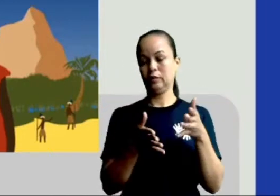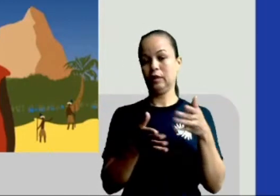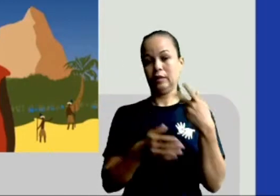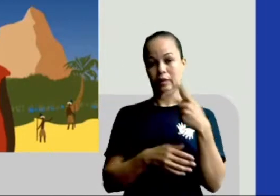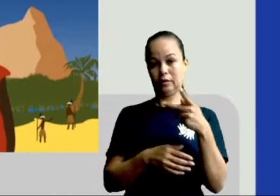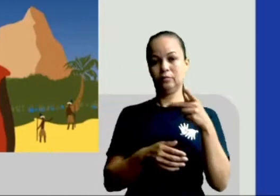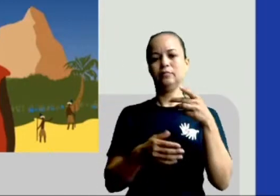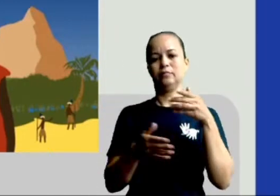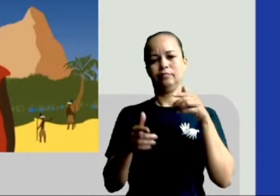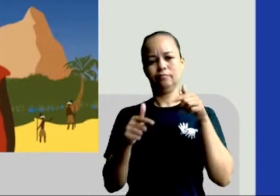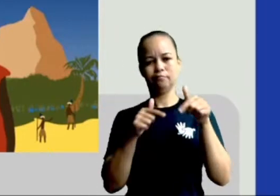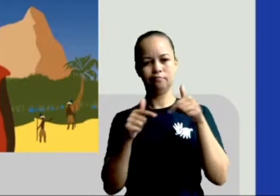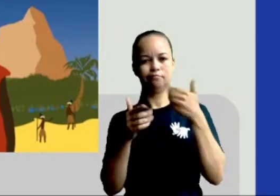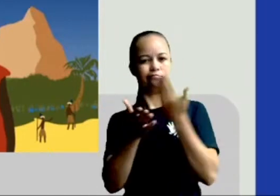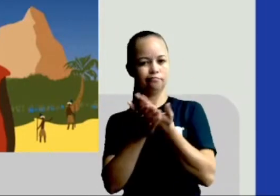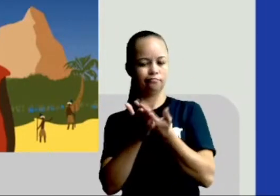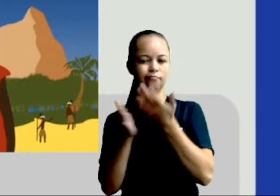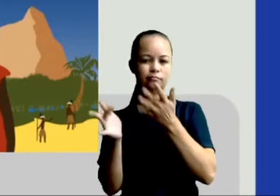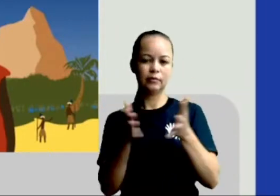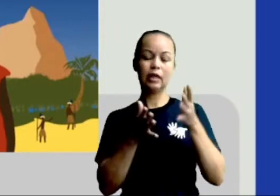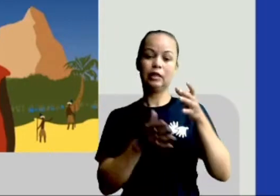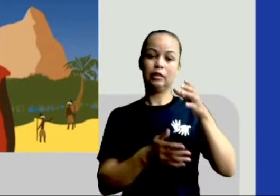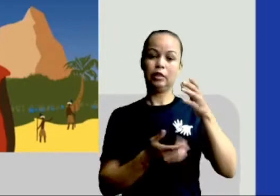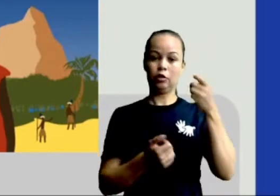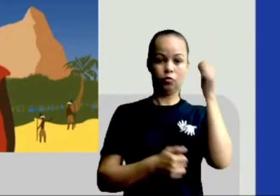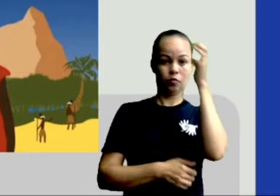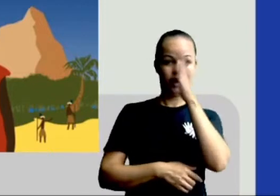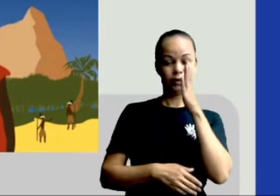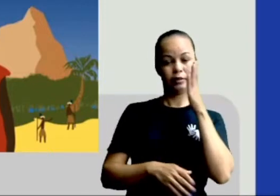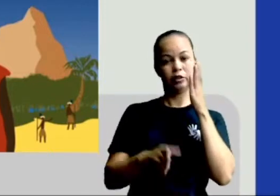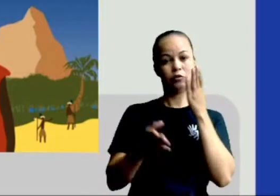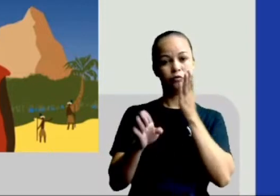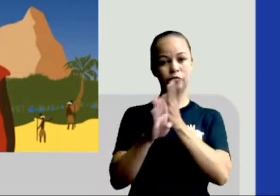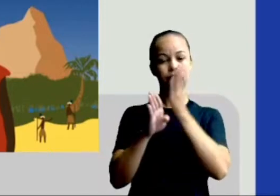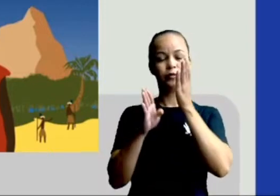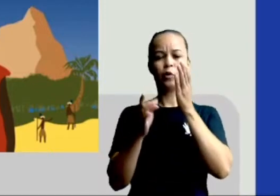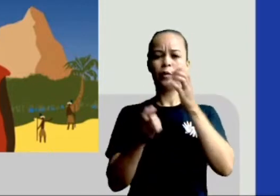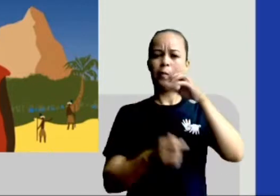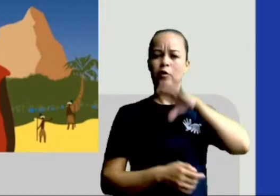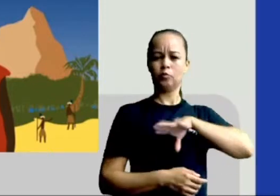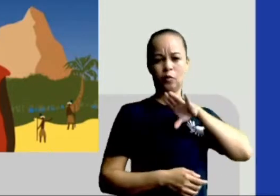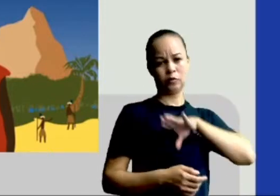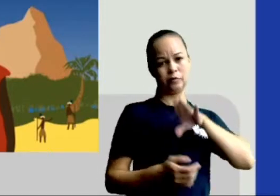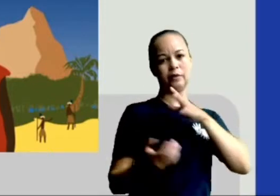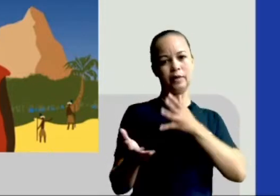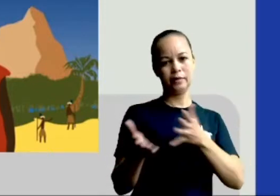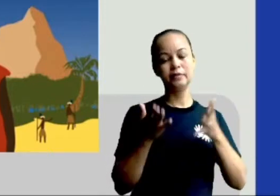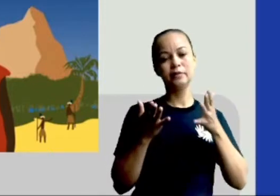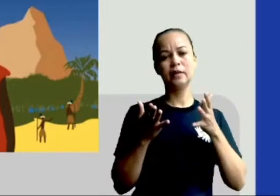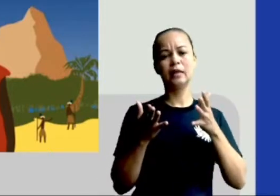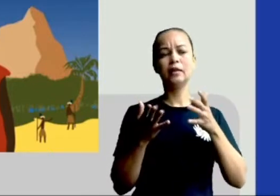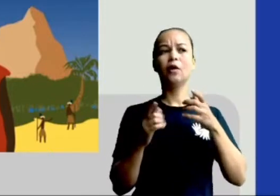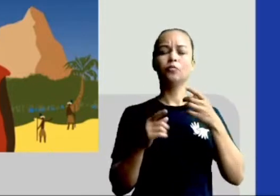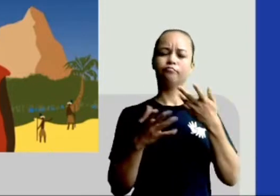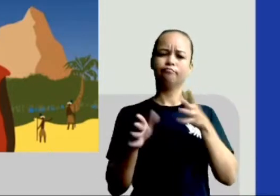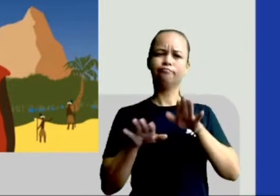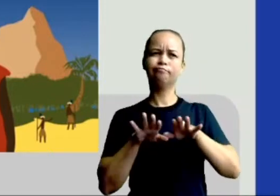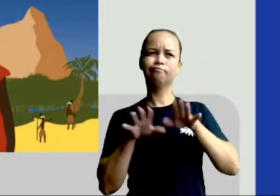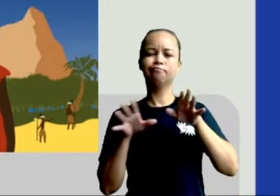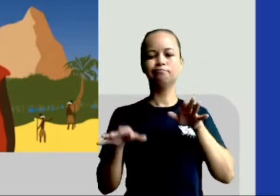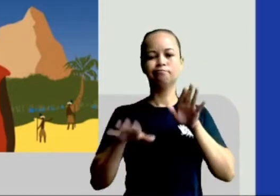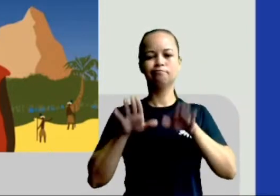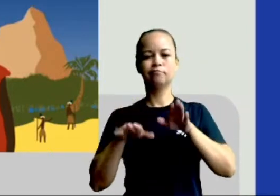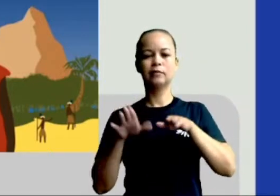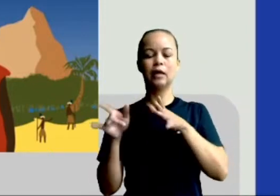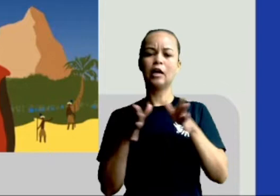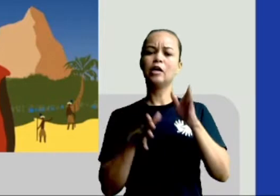que o Brasil foi descoberto, pelos portugueses. Descoberto em parte, porque já tínhamos habitantes aqui no Brasil